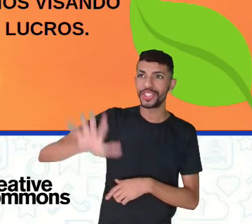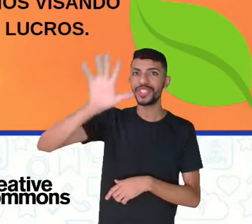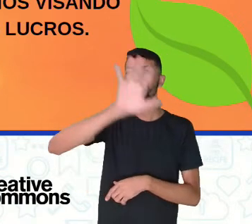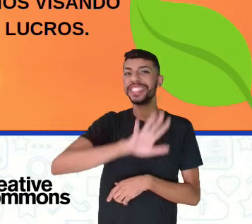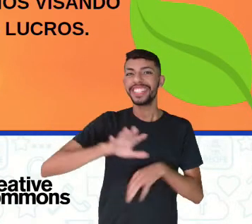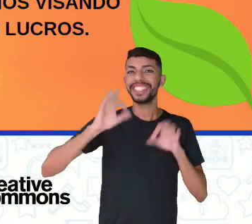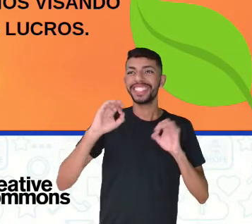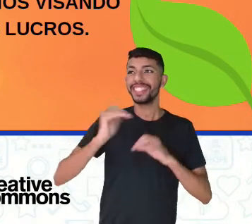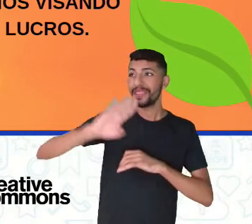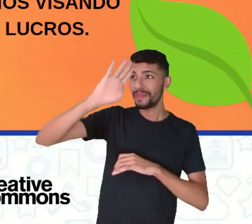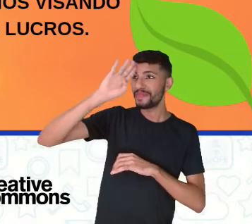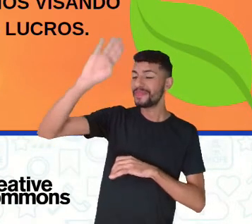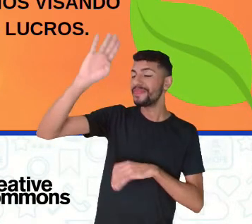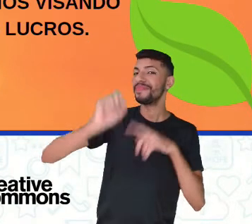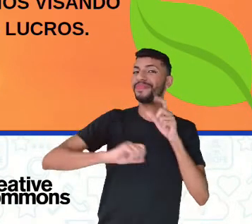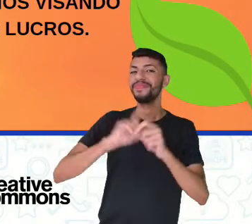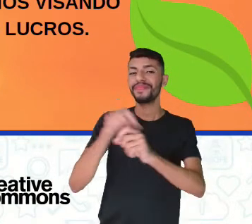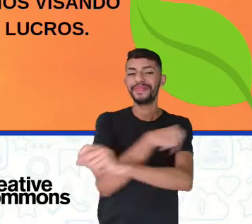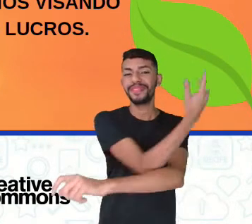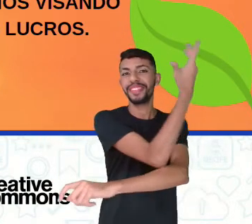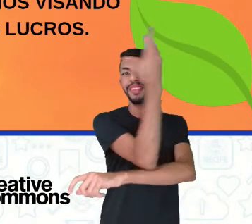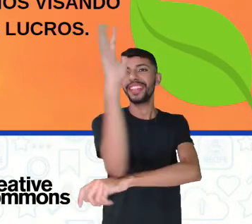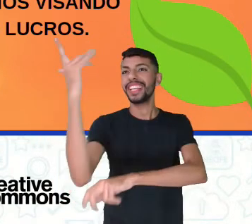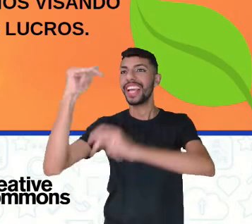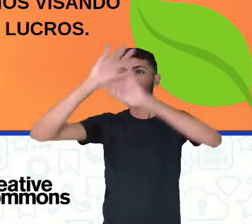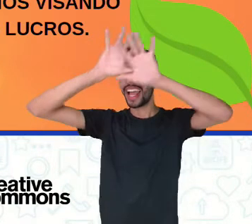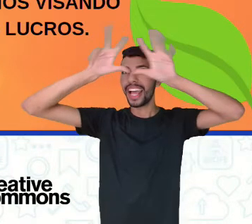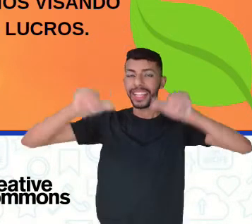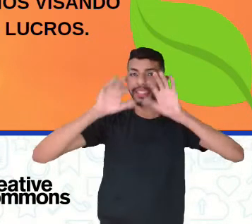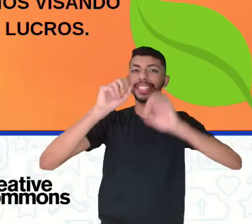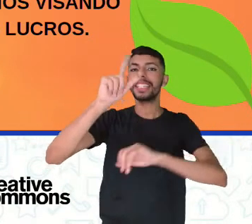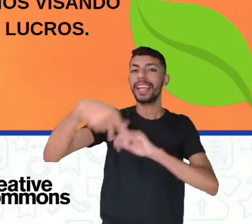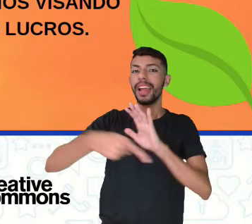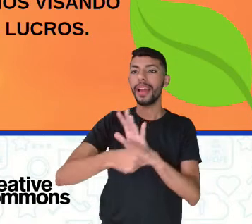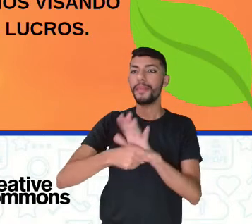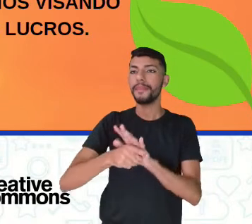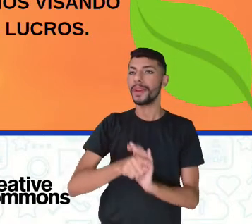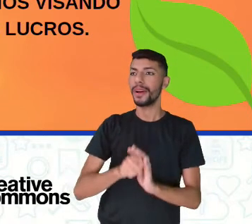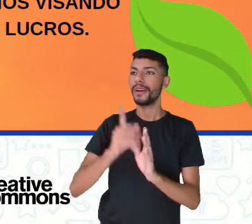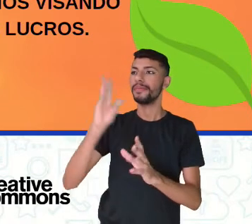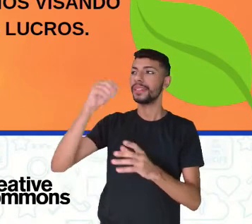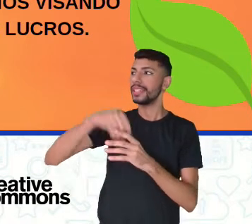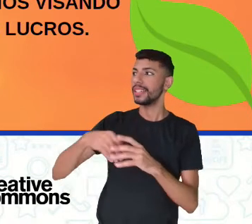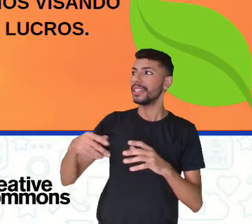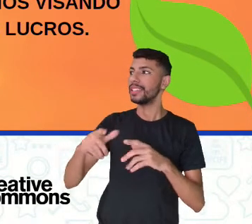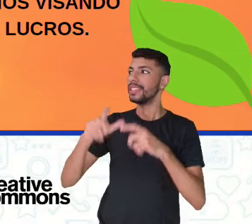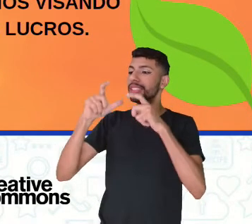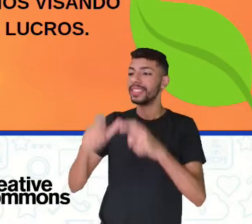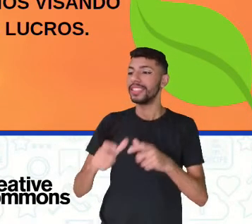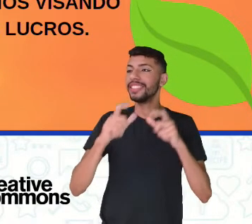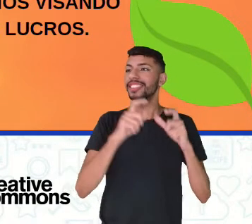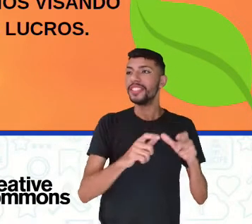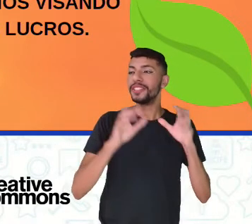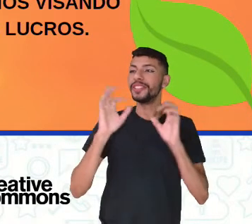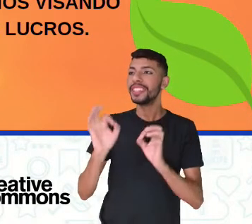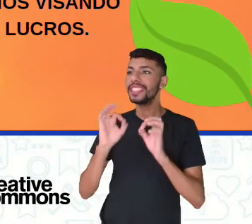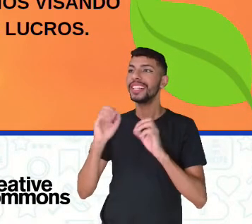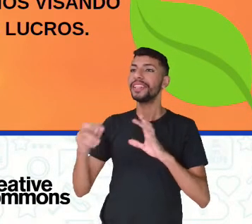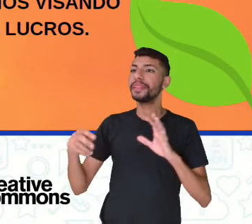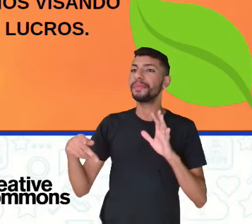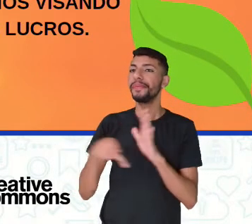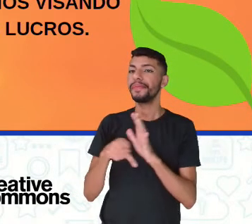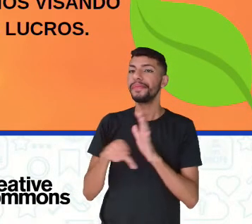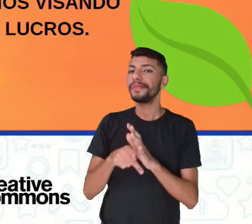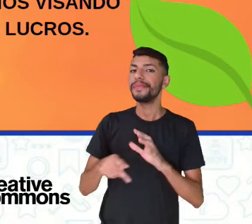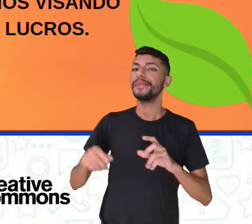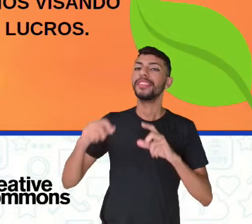né, principalmente na Mata Atlântica, que é a vegetação de origem justamente de onde, né, do